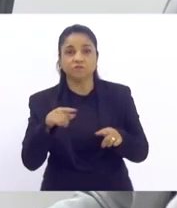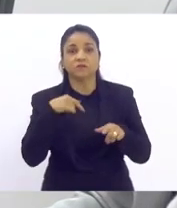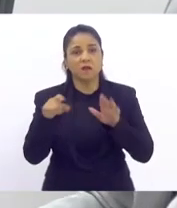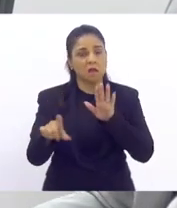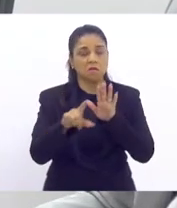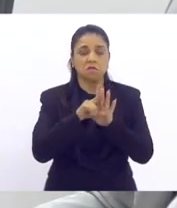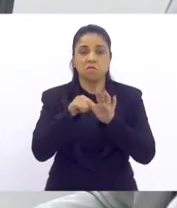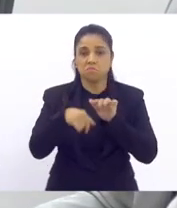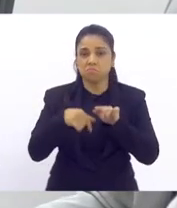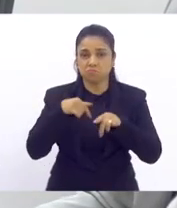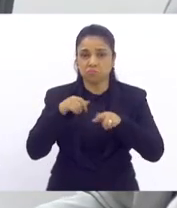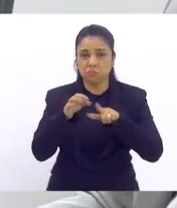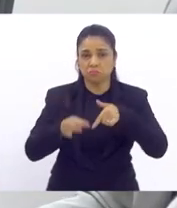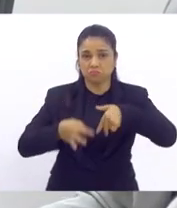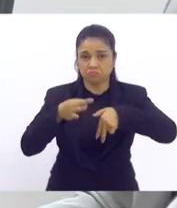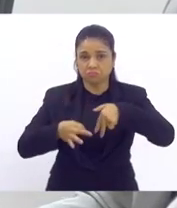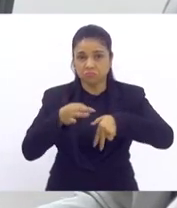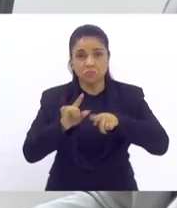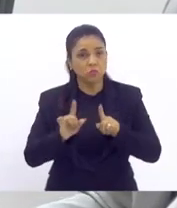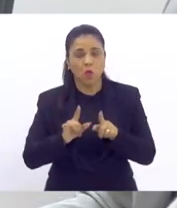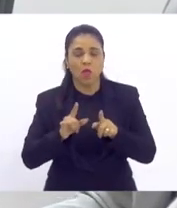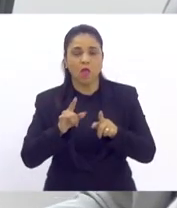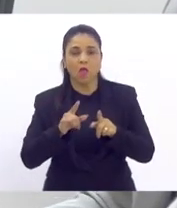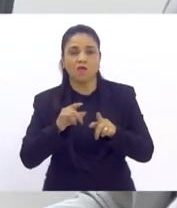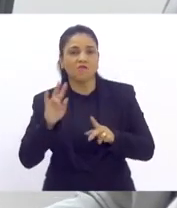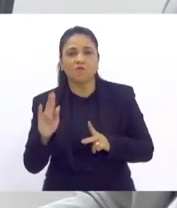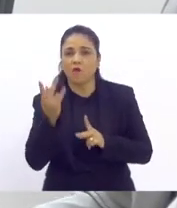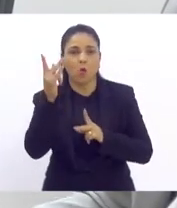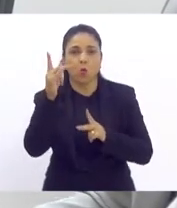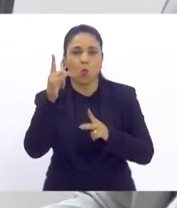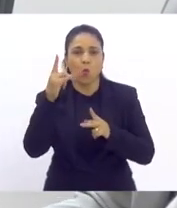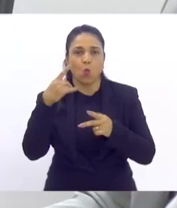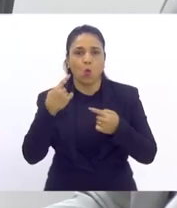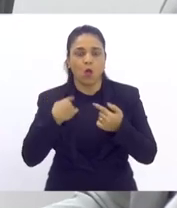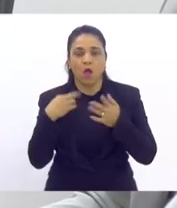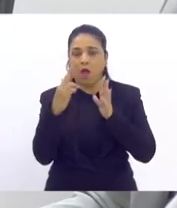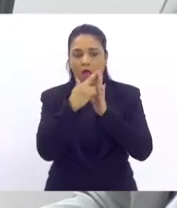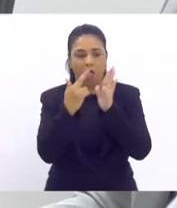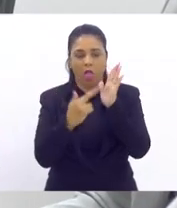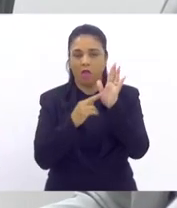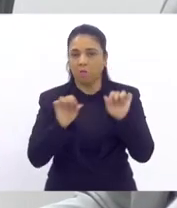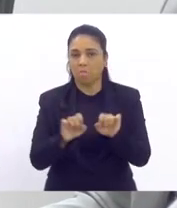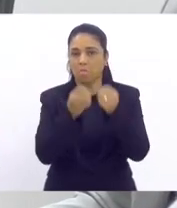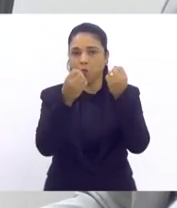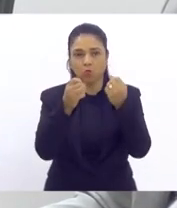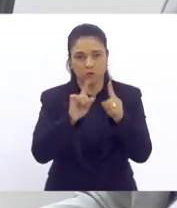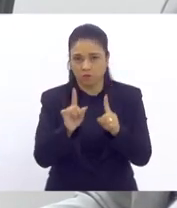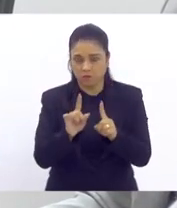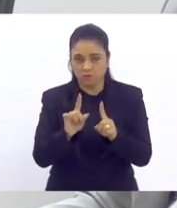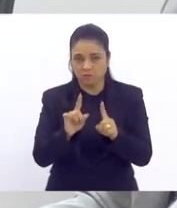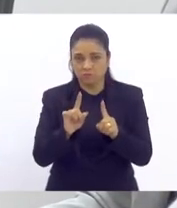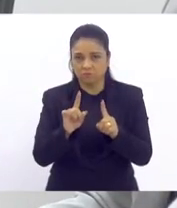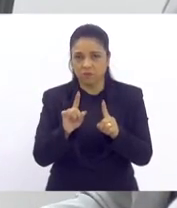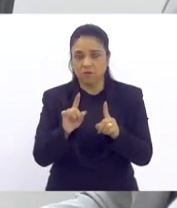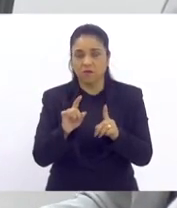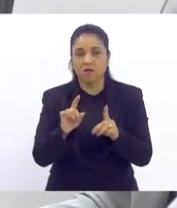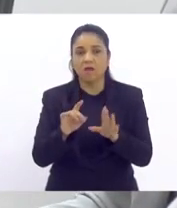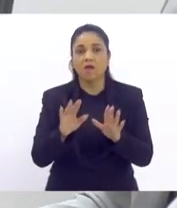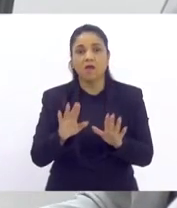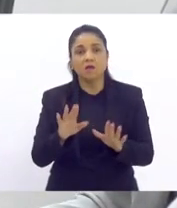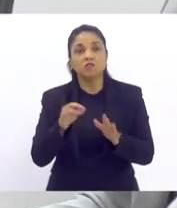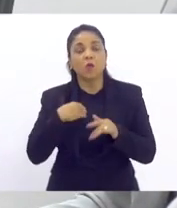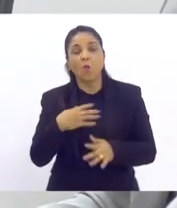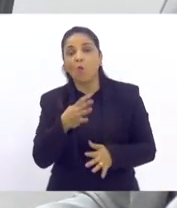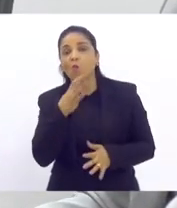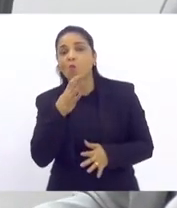algum Fazia qualquer tipo de juízo de valor ou interferir no regramento nacional zero a questão faz